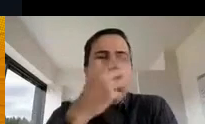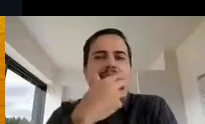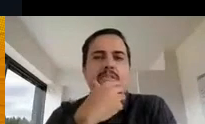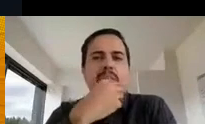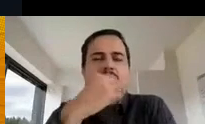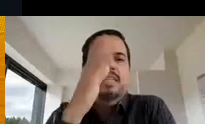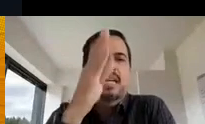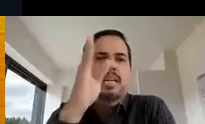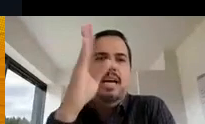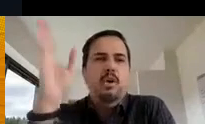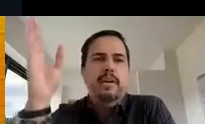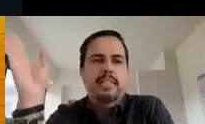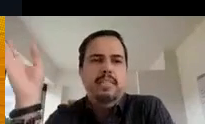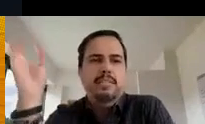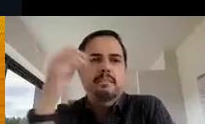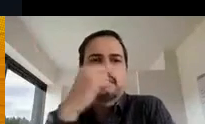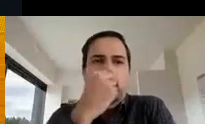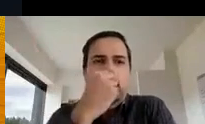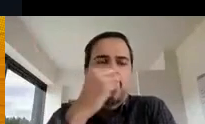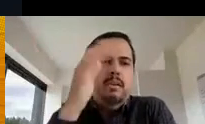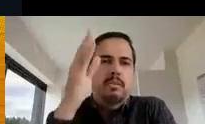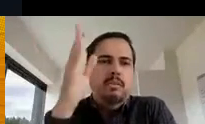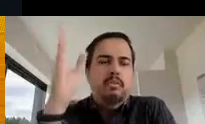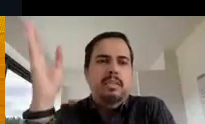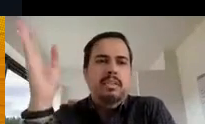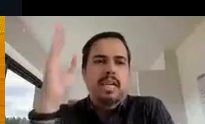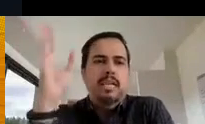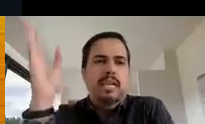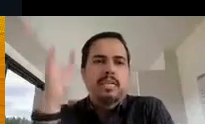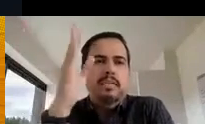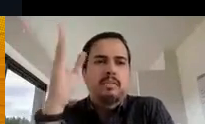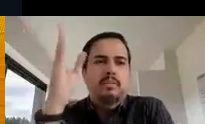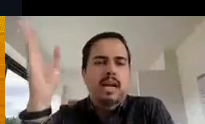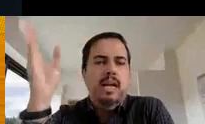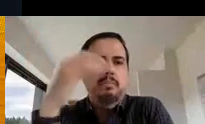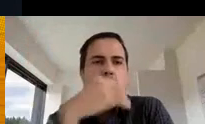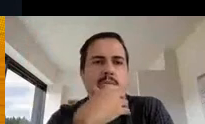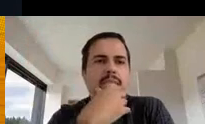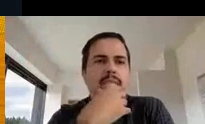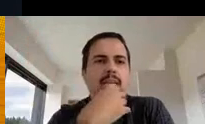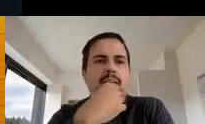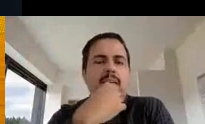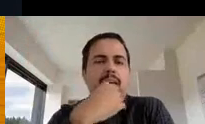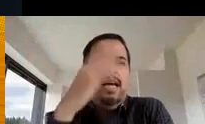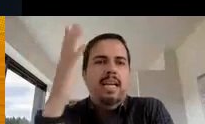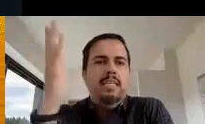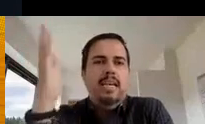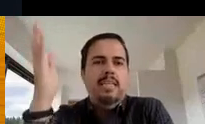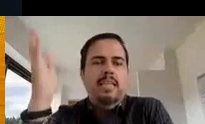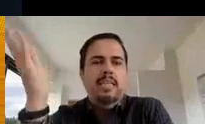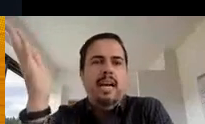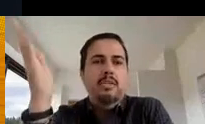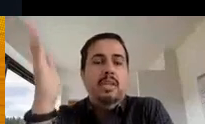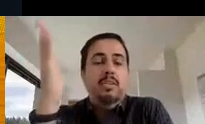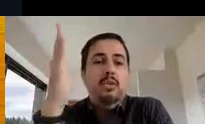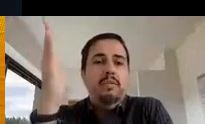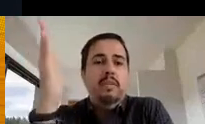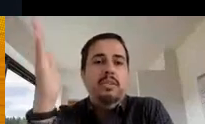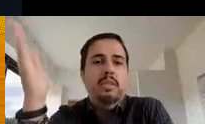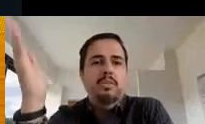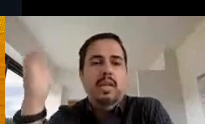agilidade. Vale a pena vocês pesquisarem adocracy. Se vocês pesquisarem em inglês, tem um H depois do D, tá? A era